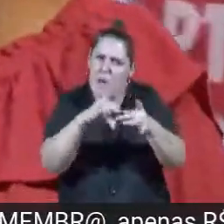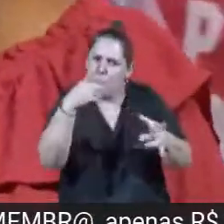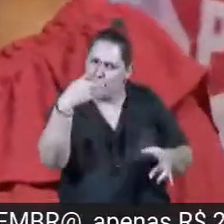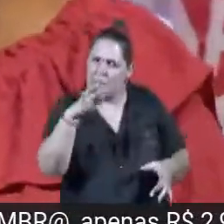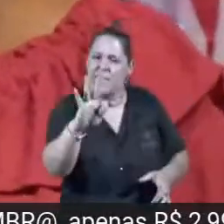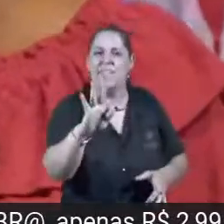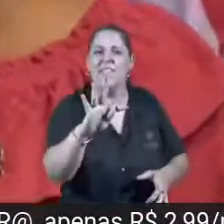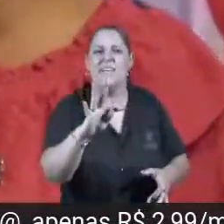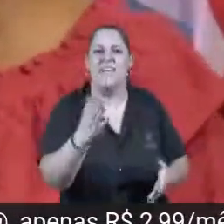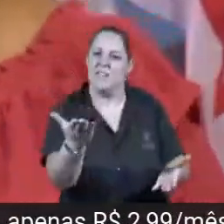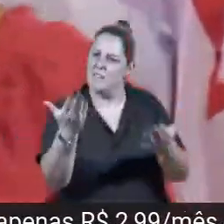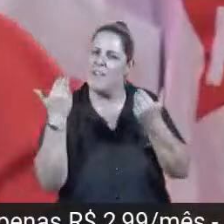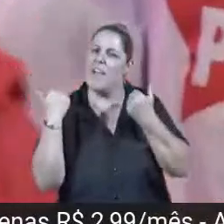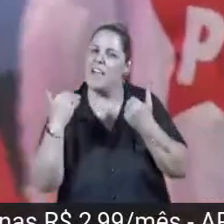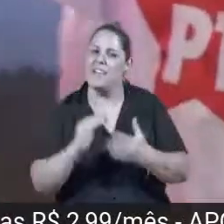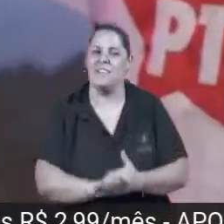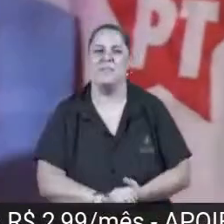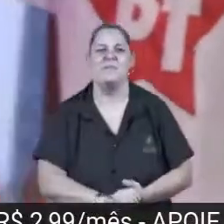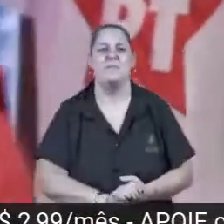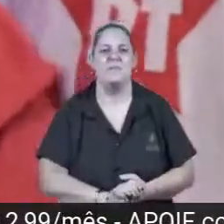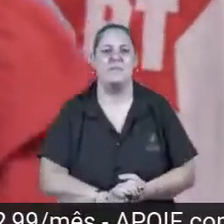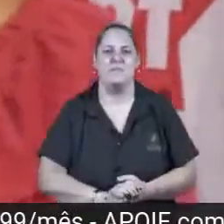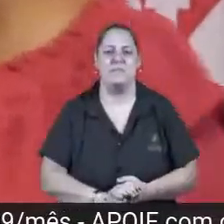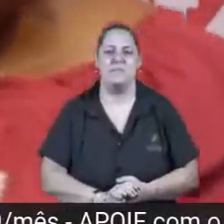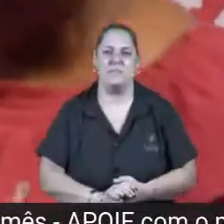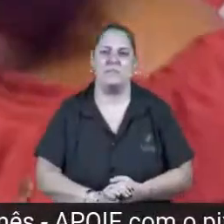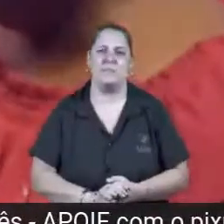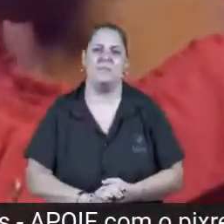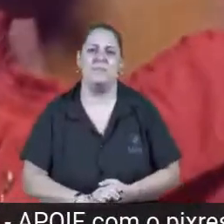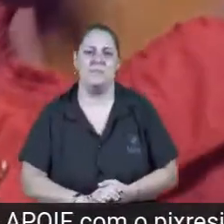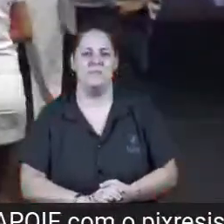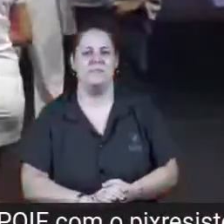Trabalhadores e das Trabalhadoras.